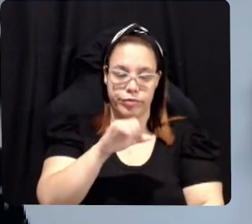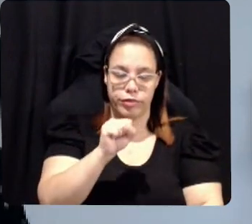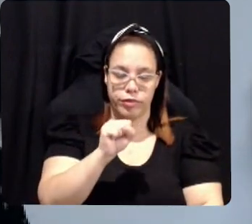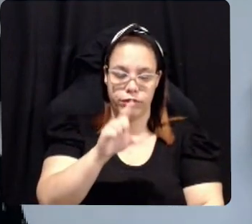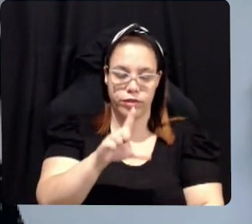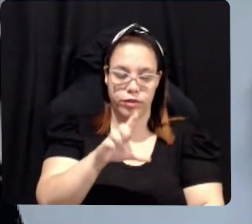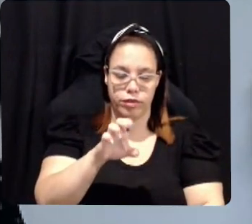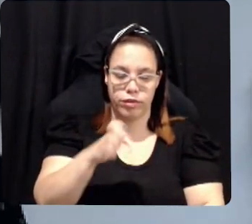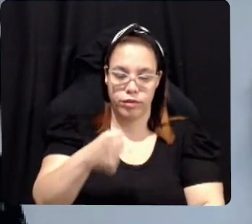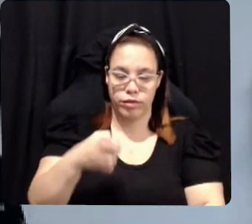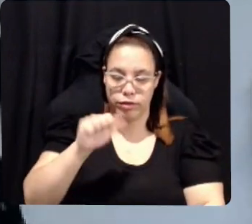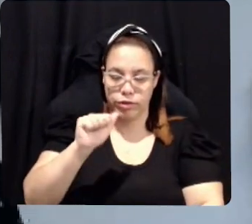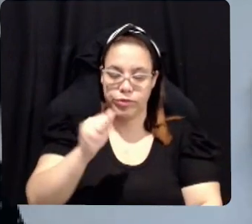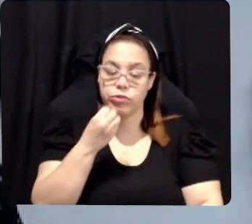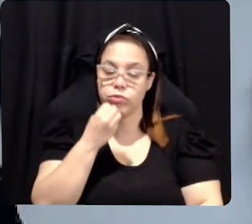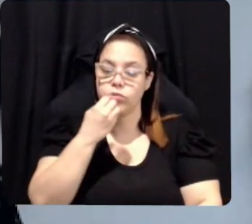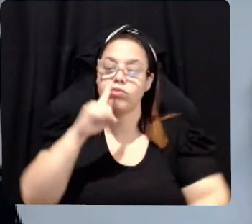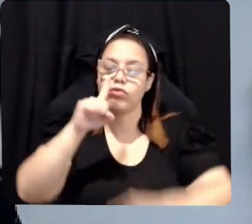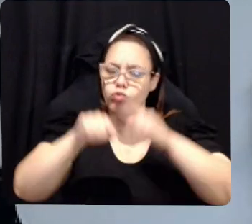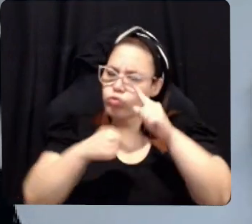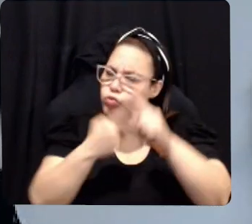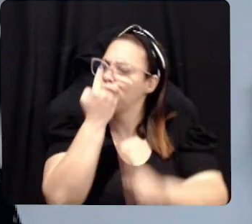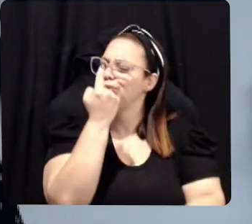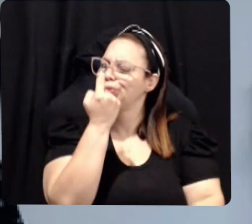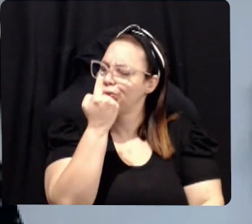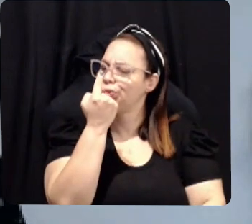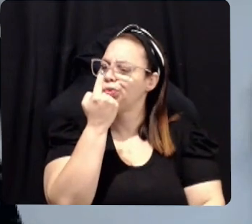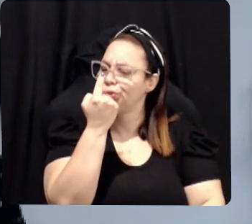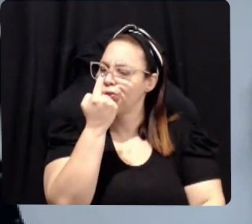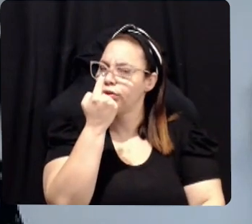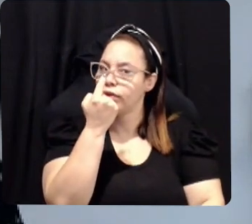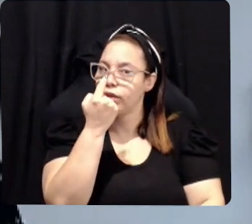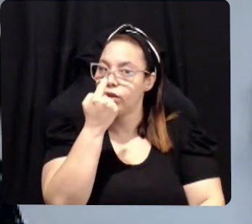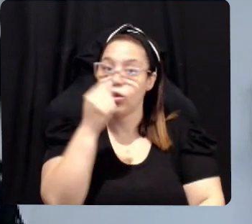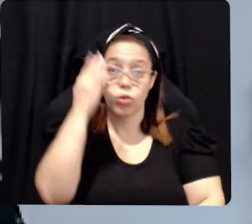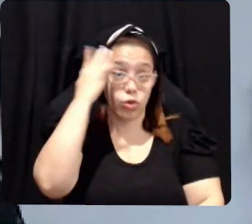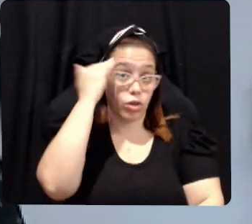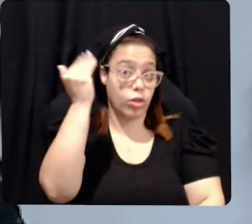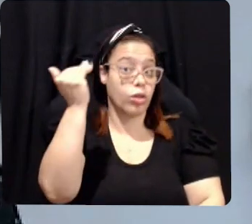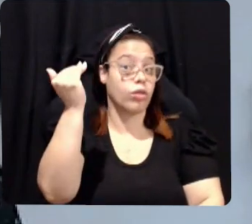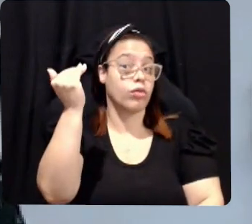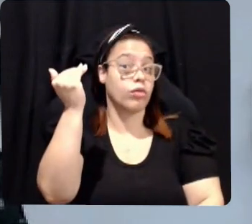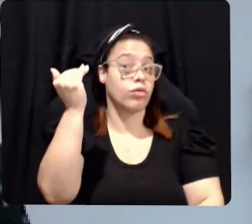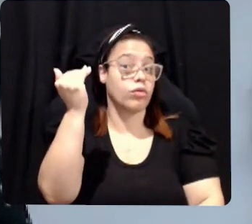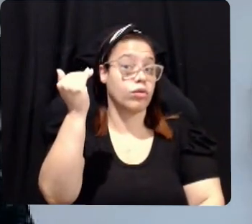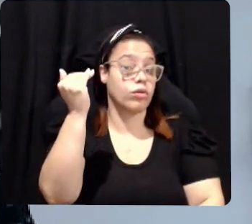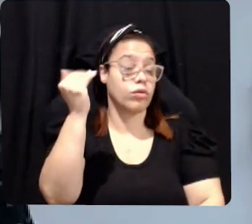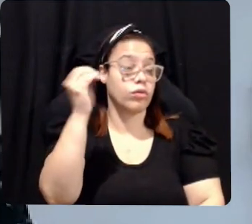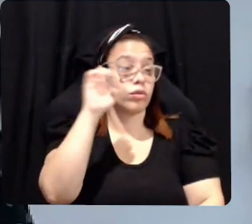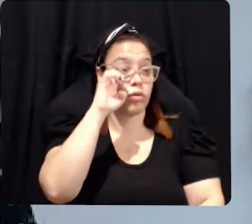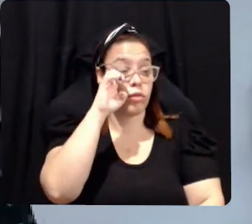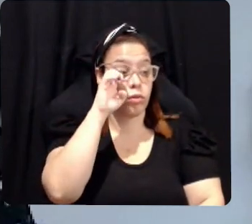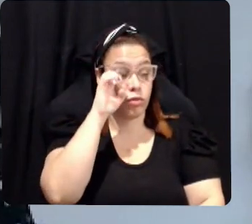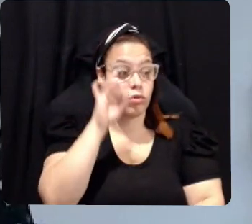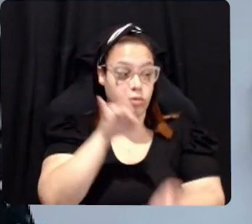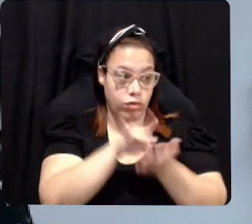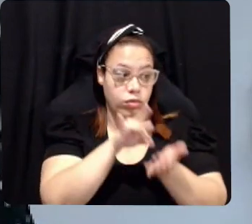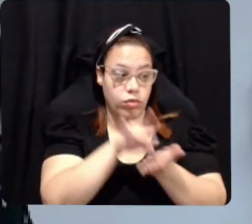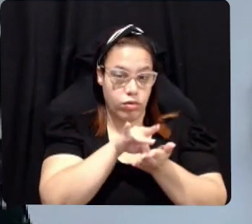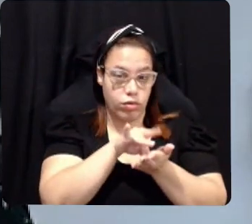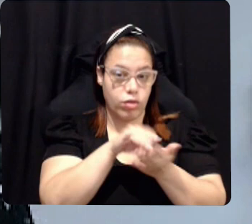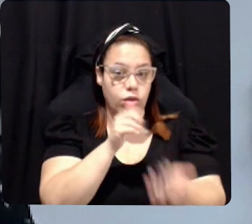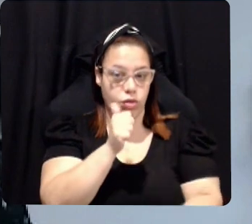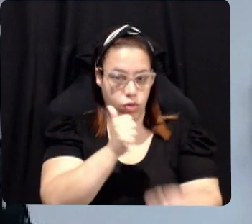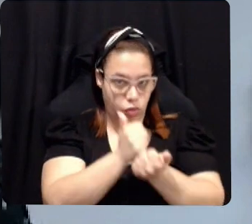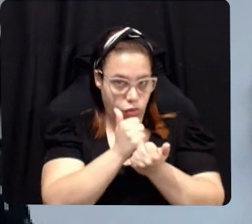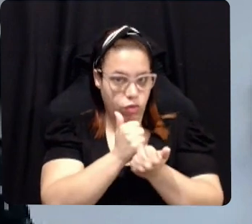disléxicos podem sim ser muito bem-sucedidos, inclusive no ambiente acadêmico, desde que eles sejam